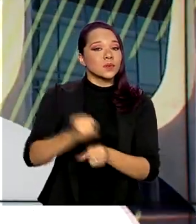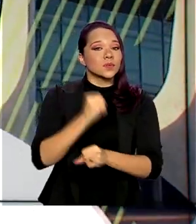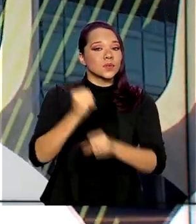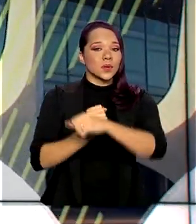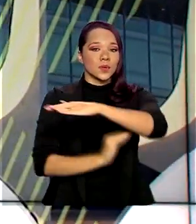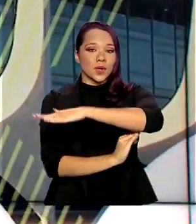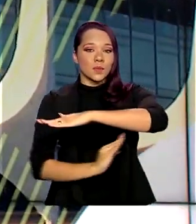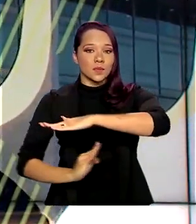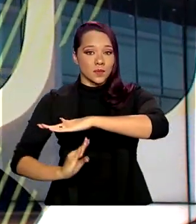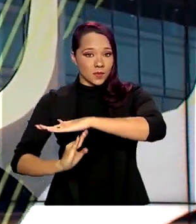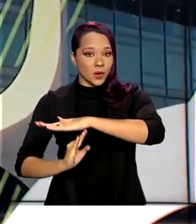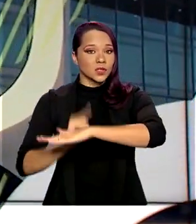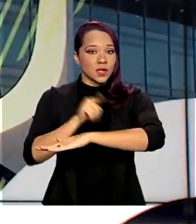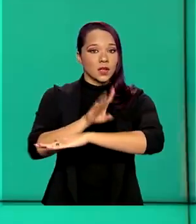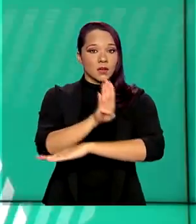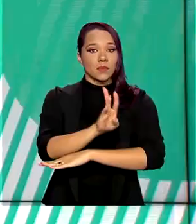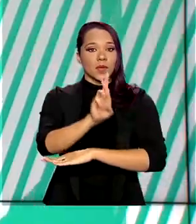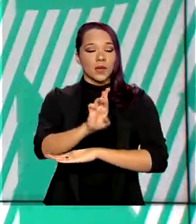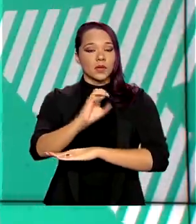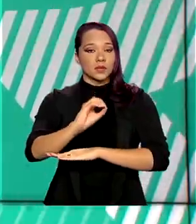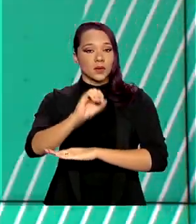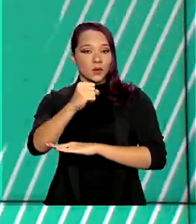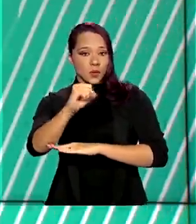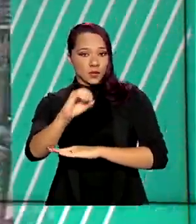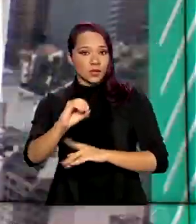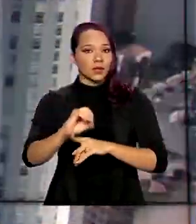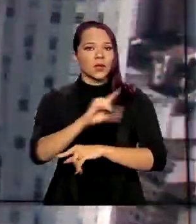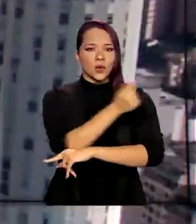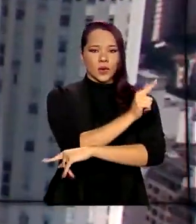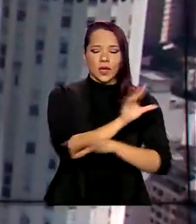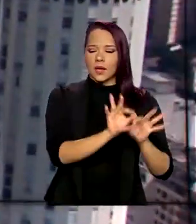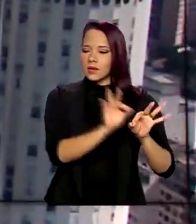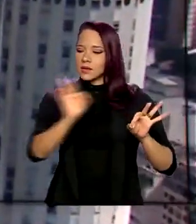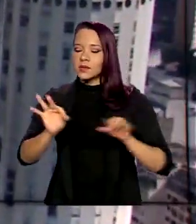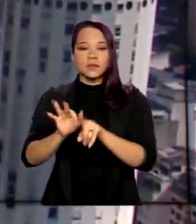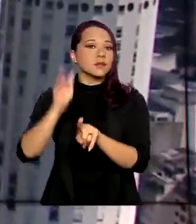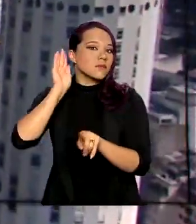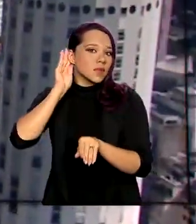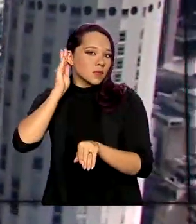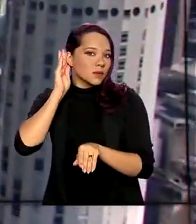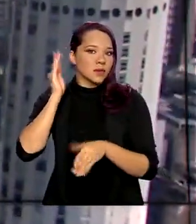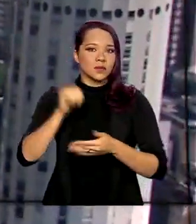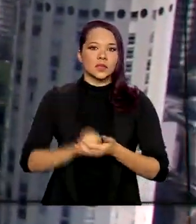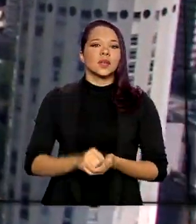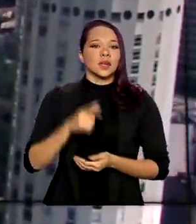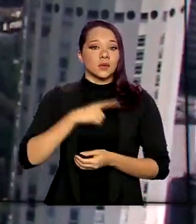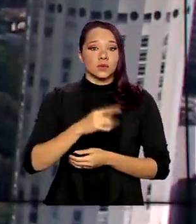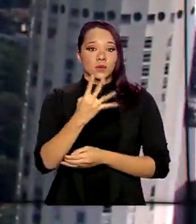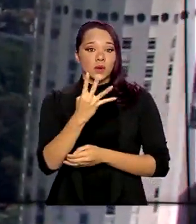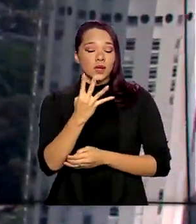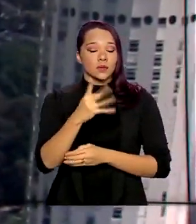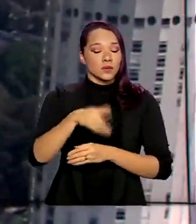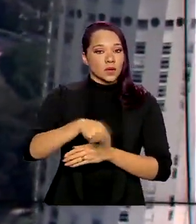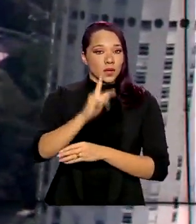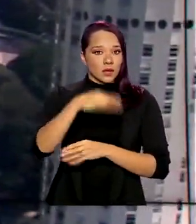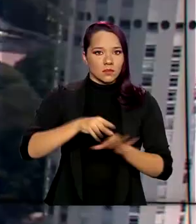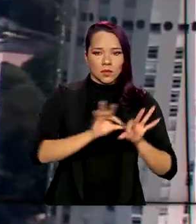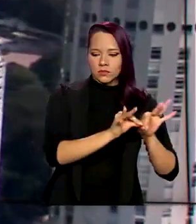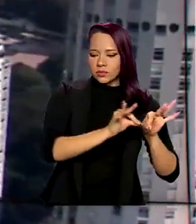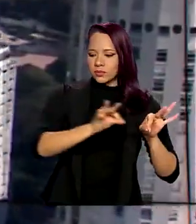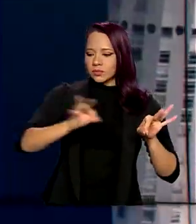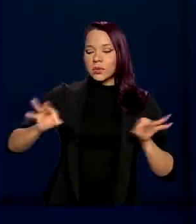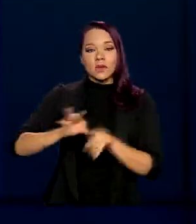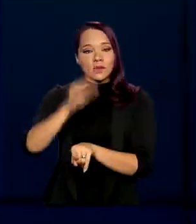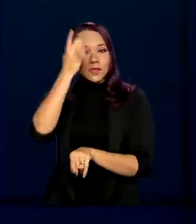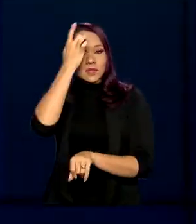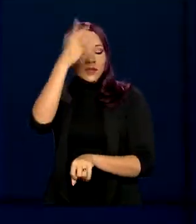ponte sobre o rio Araguaia, na BR-080, entre Goiás e Mato Grosso. Com 4 quilômetros de extensão, a obra deve